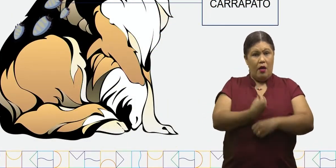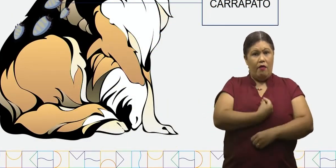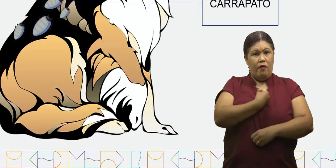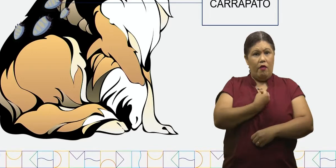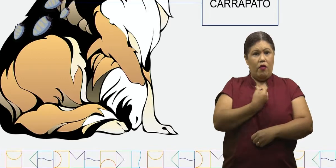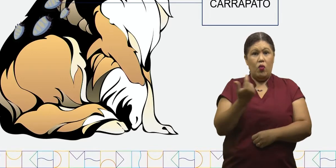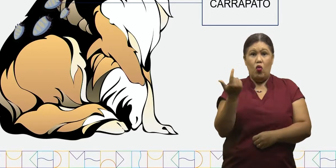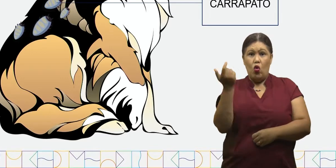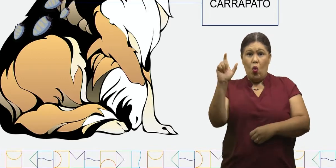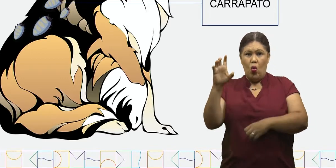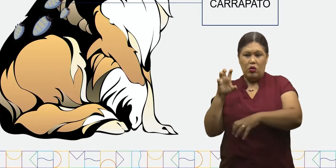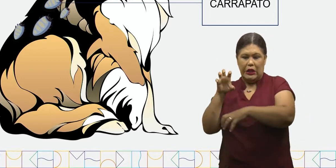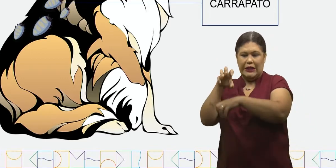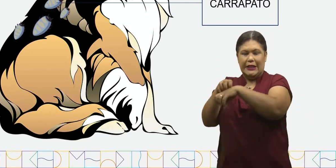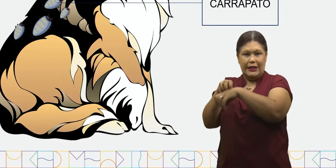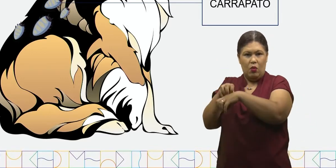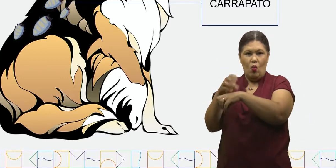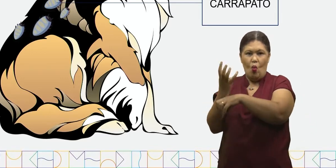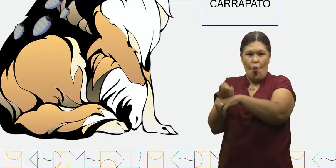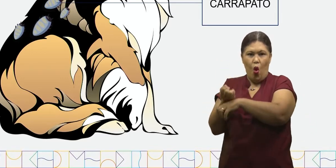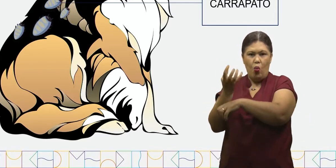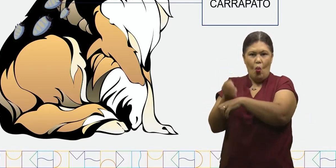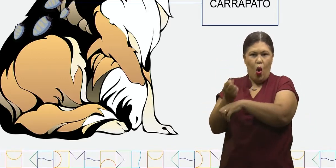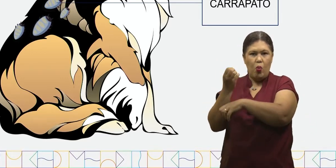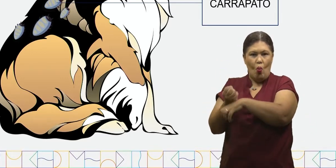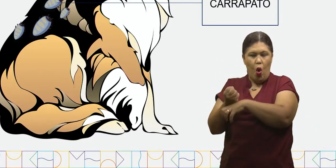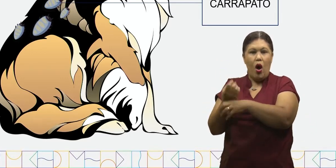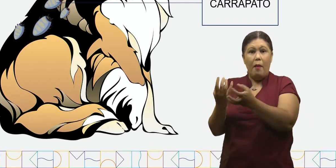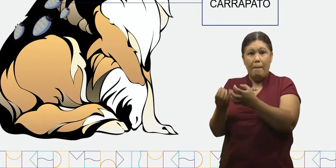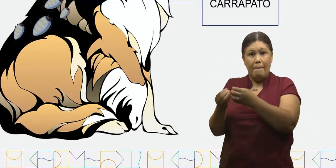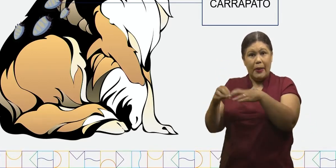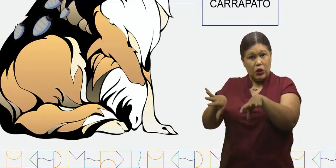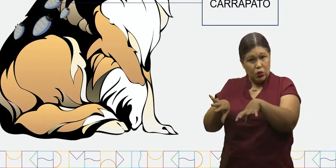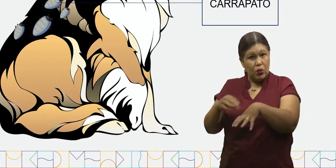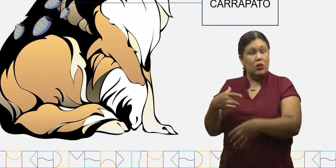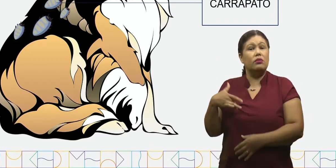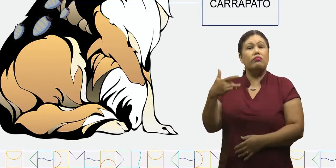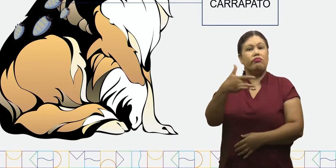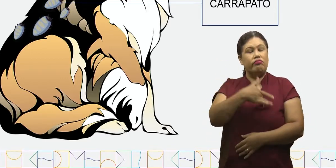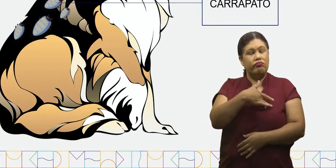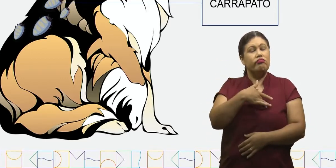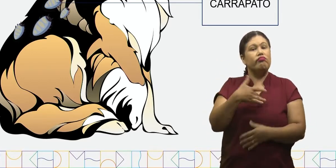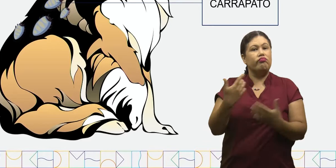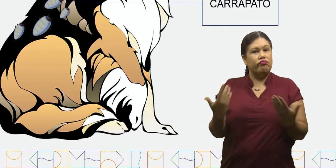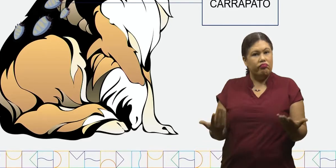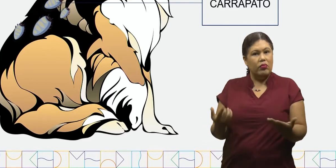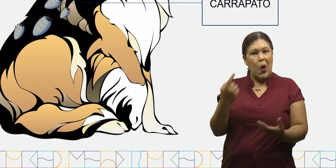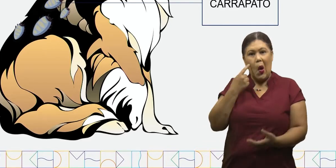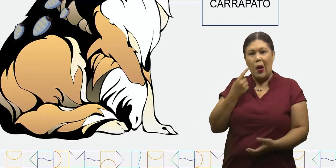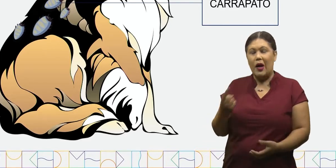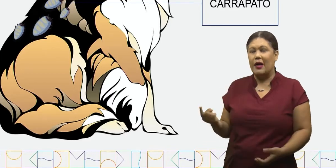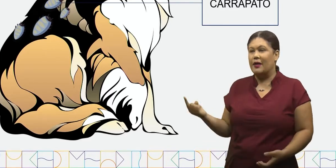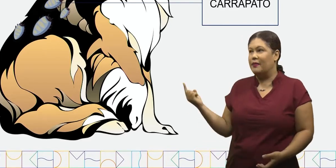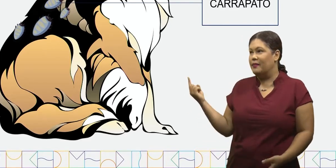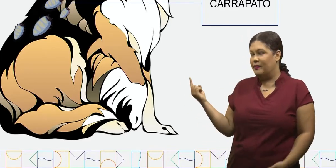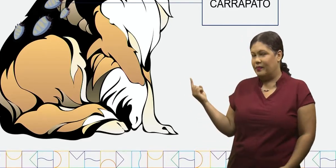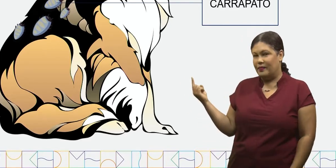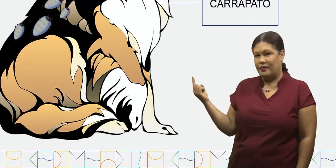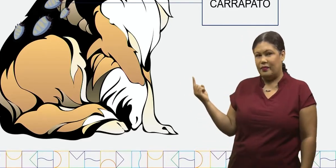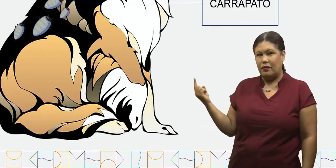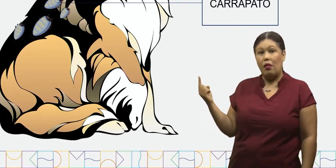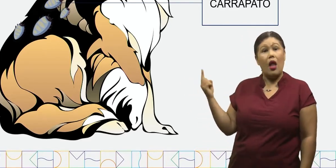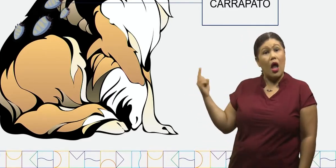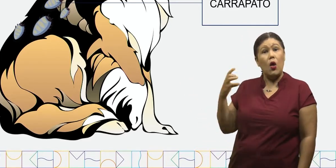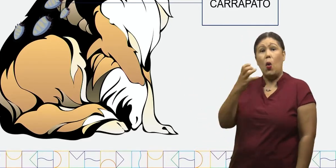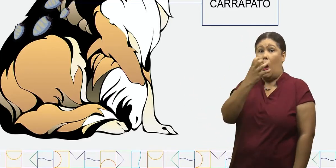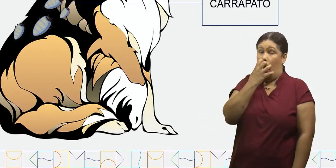obtendo alimento de outro organismo e causando prejuízo a este outro organismo, chamado de hospedeiro. Observe